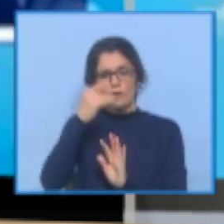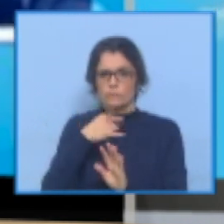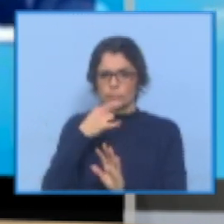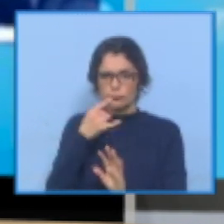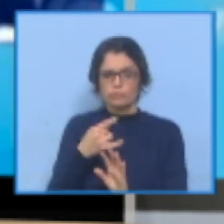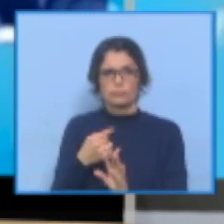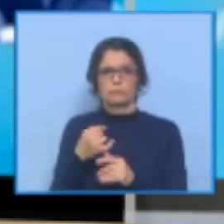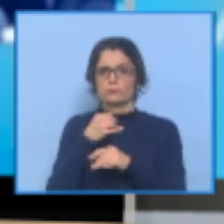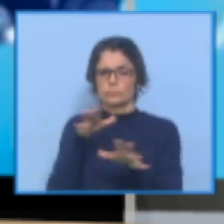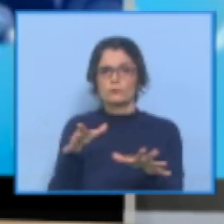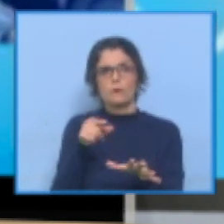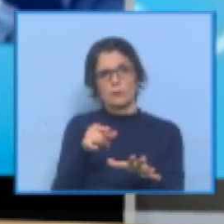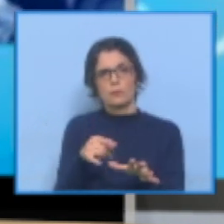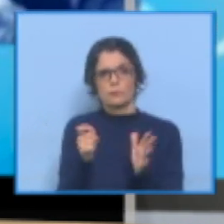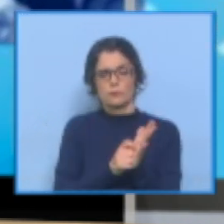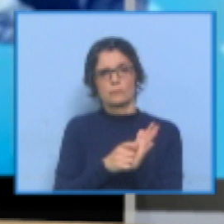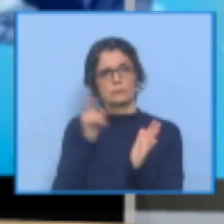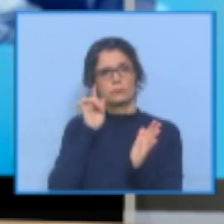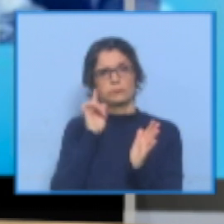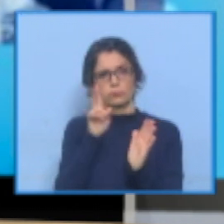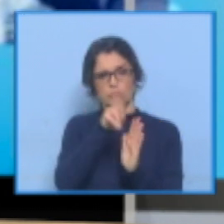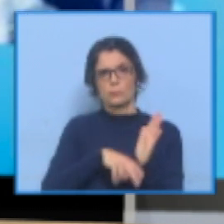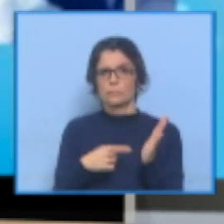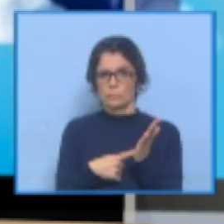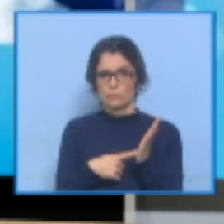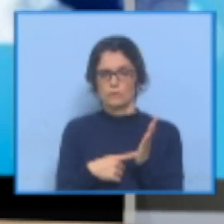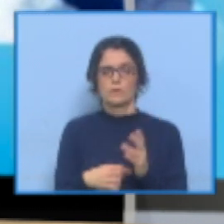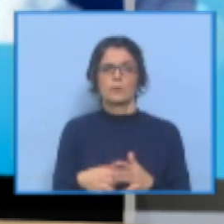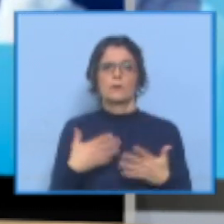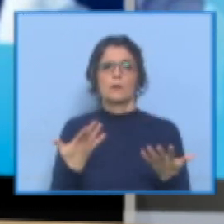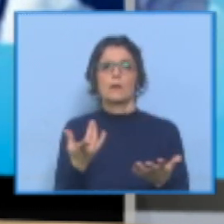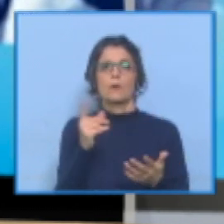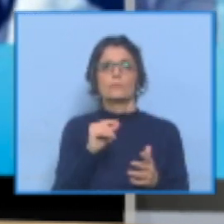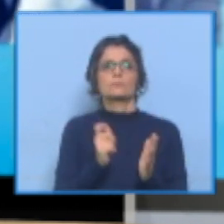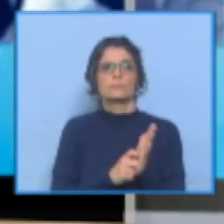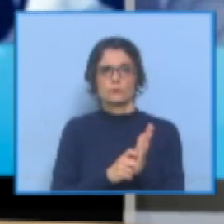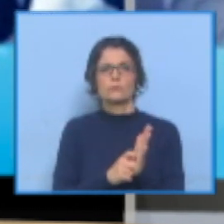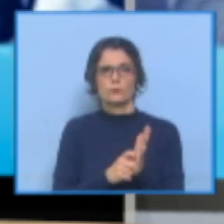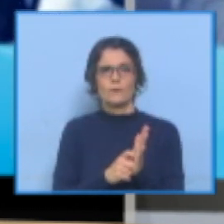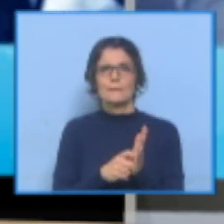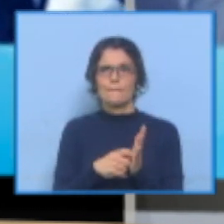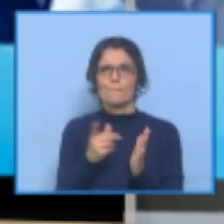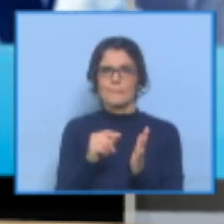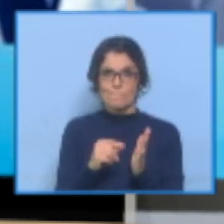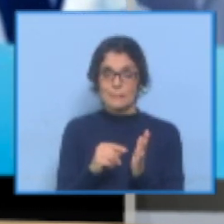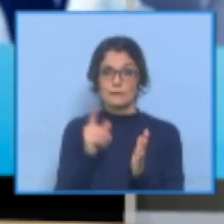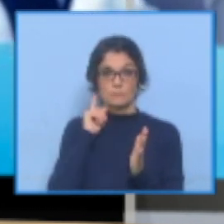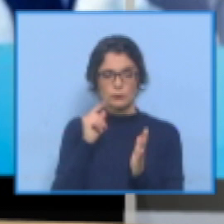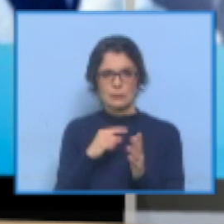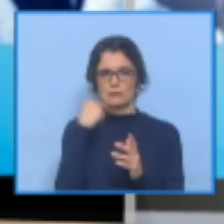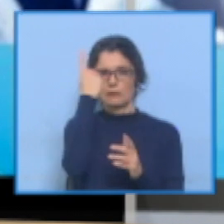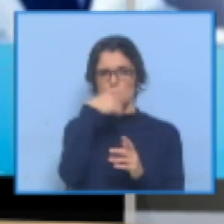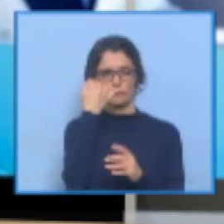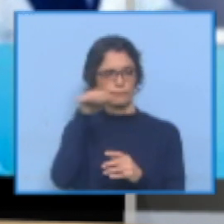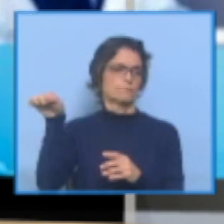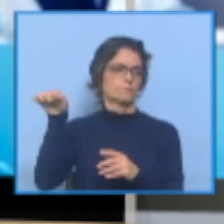como um dos pontos importantes deste relatório. Outro ponto que já mencionei aqui, de facto, é também esta cortina de indiferença que existe na Europa, em que também é